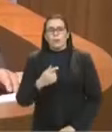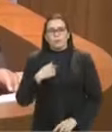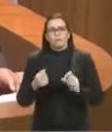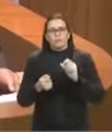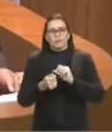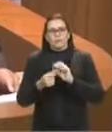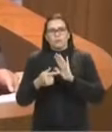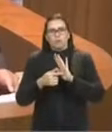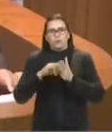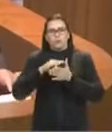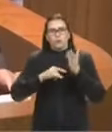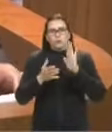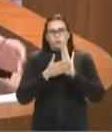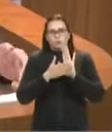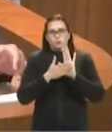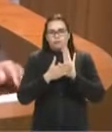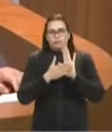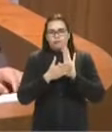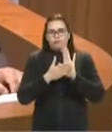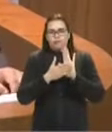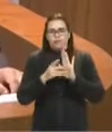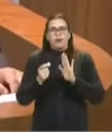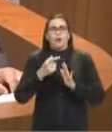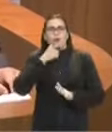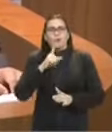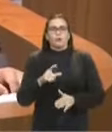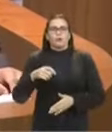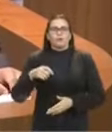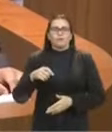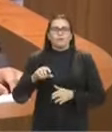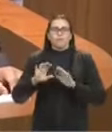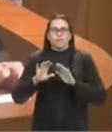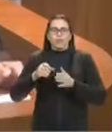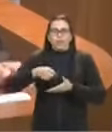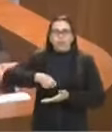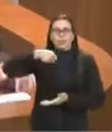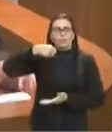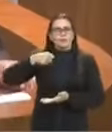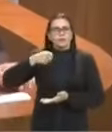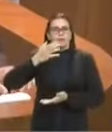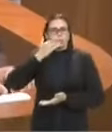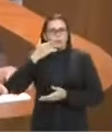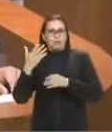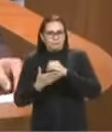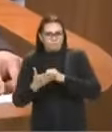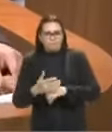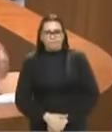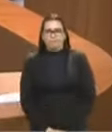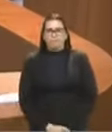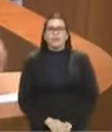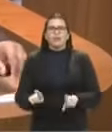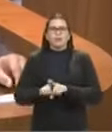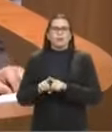agora para cestas básicas, né, no município de Poção de Pedras, acionando os órgãos competentes, até